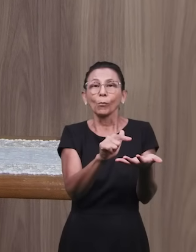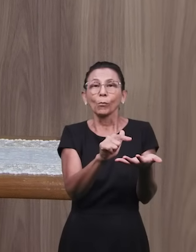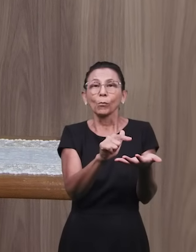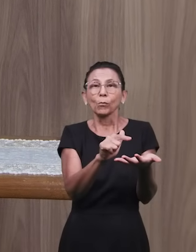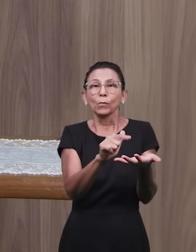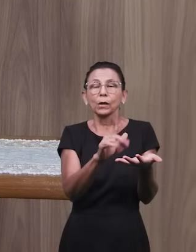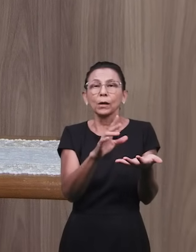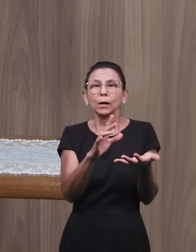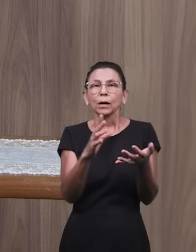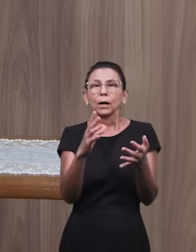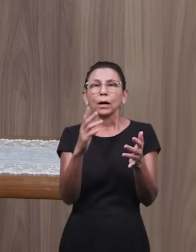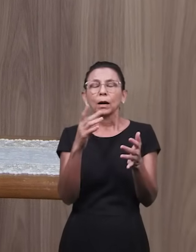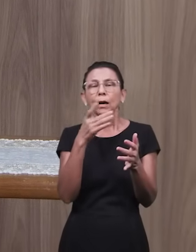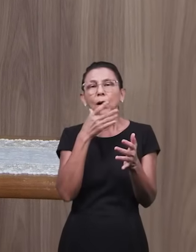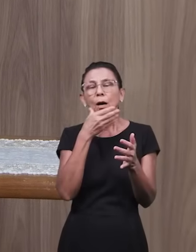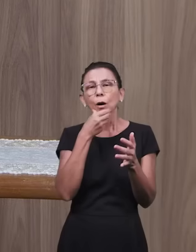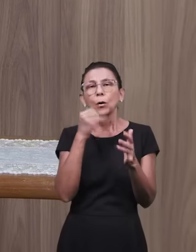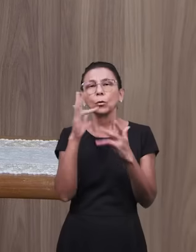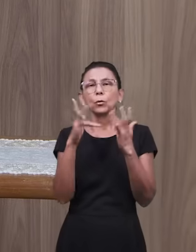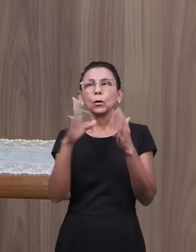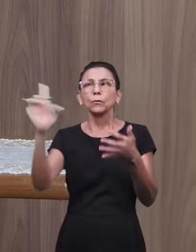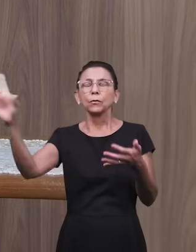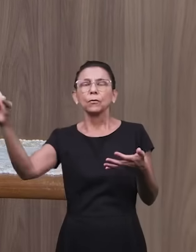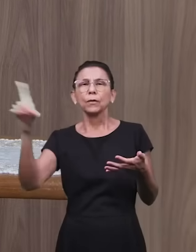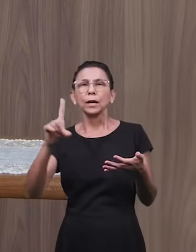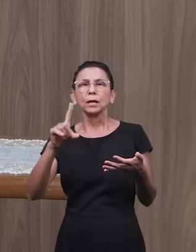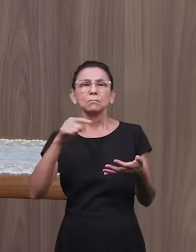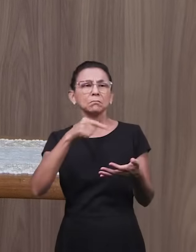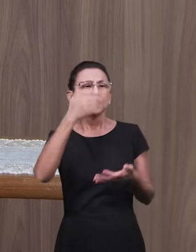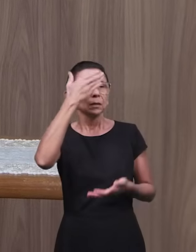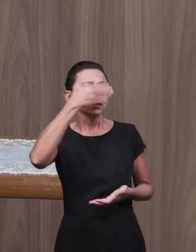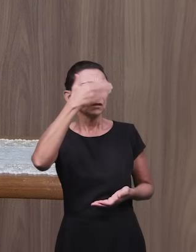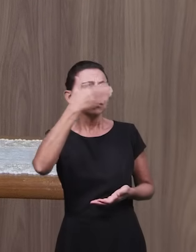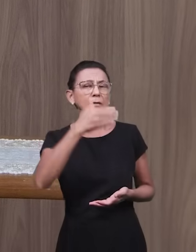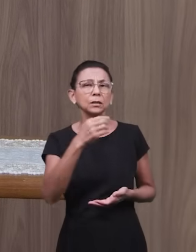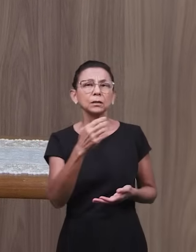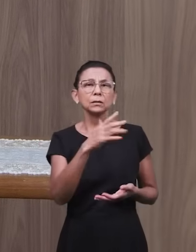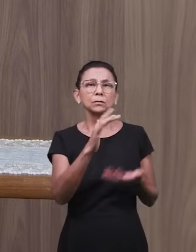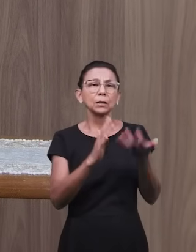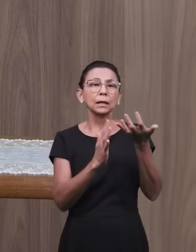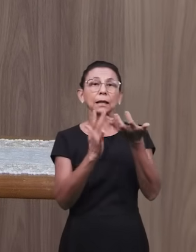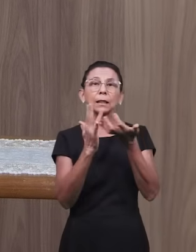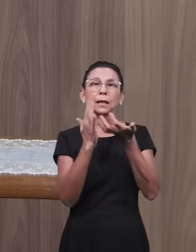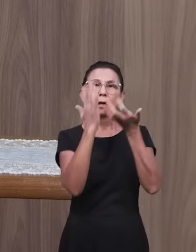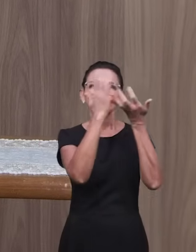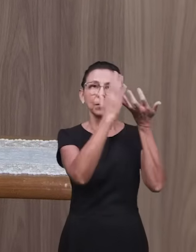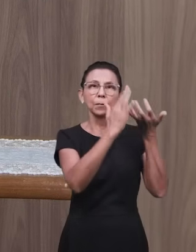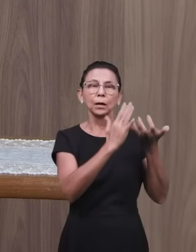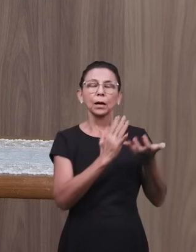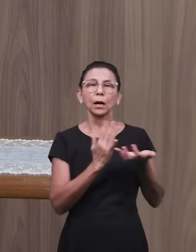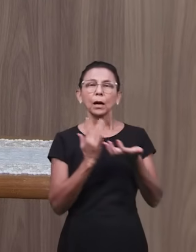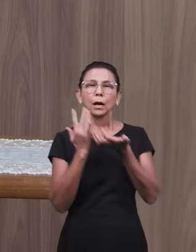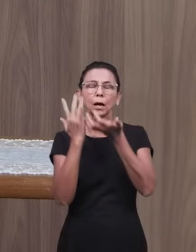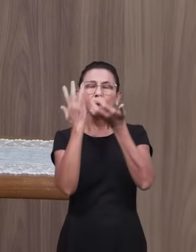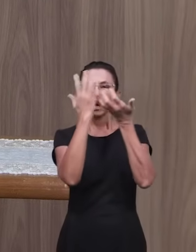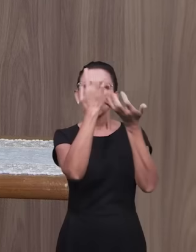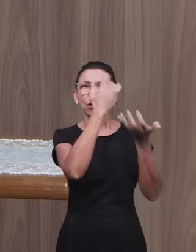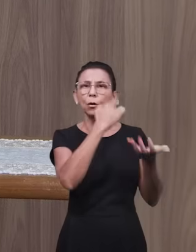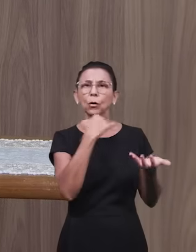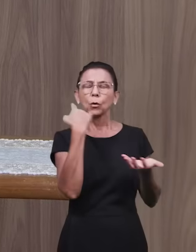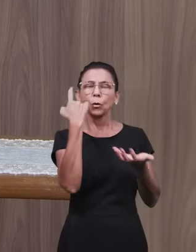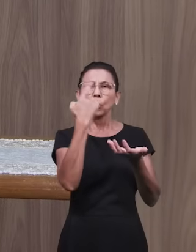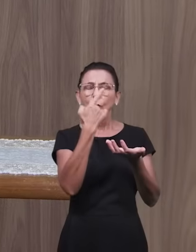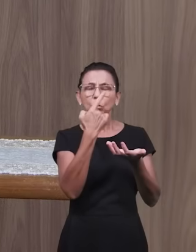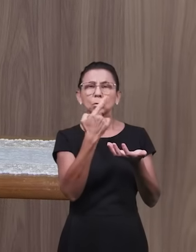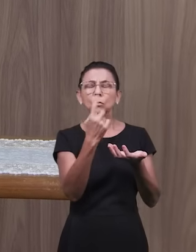não a viu, porque ela estava com a luz apagada, não tinha luz para iluminar o seu rosto. Não estava